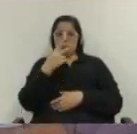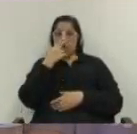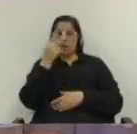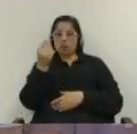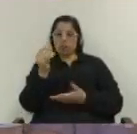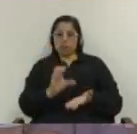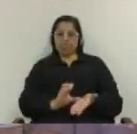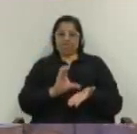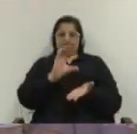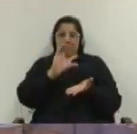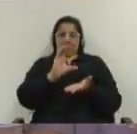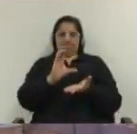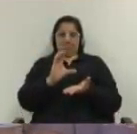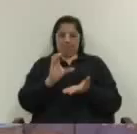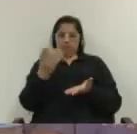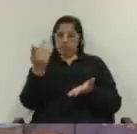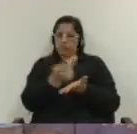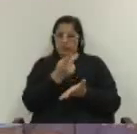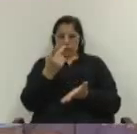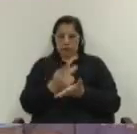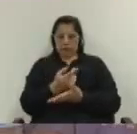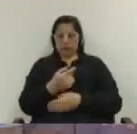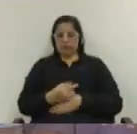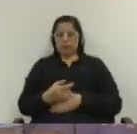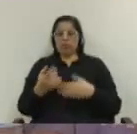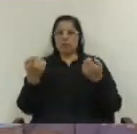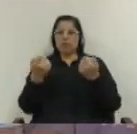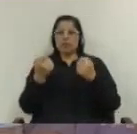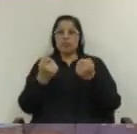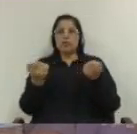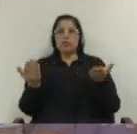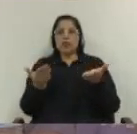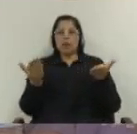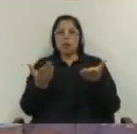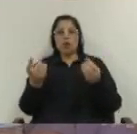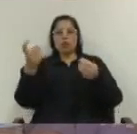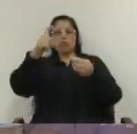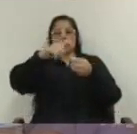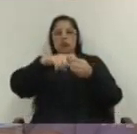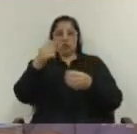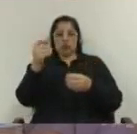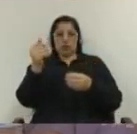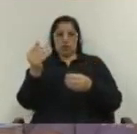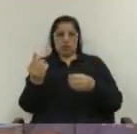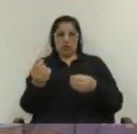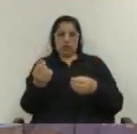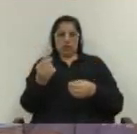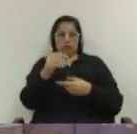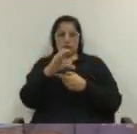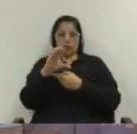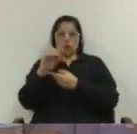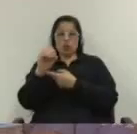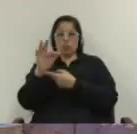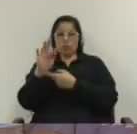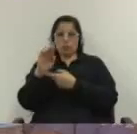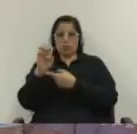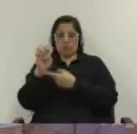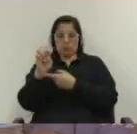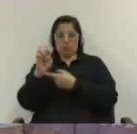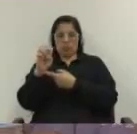indevido. Além da devolução do dinheiro por parte do chefe do Executivo e dos secretários para chegar ao valor do contrato, que era